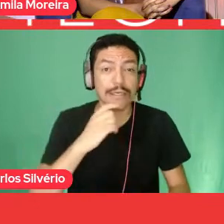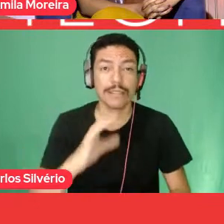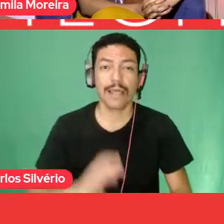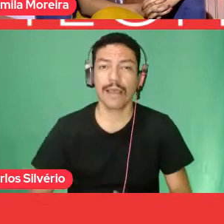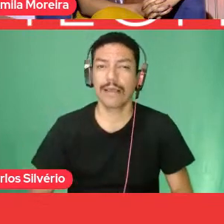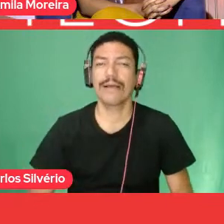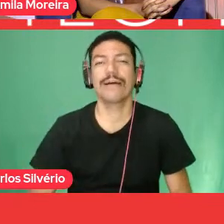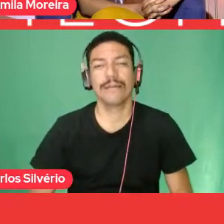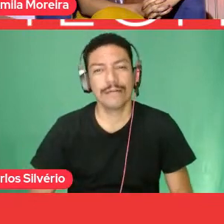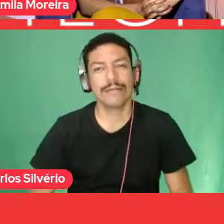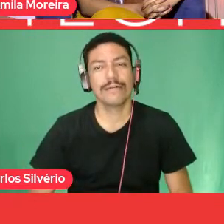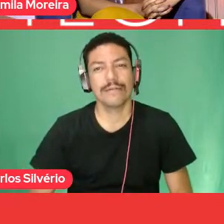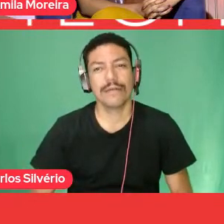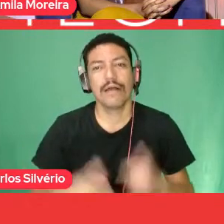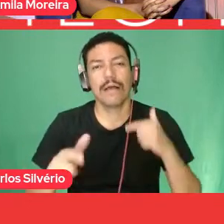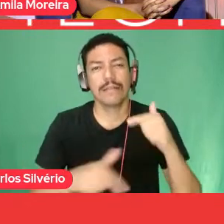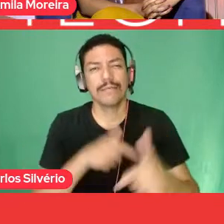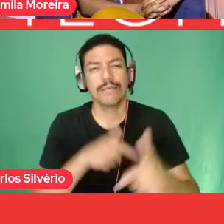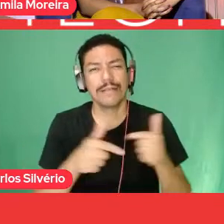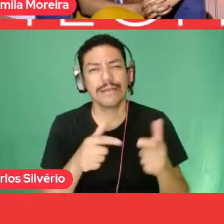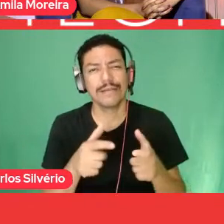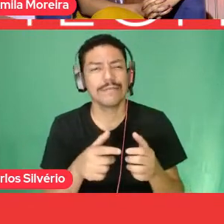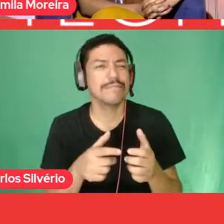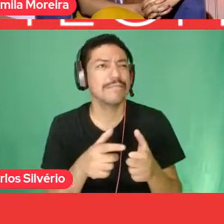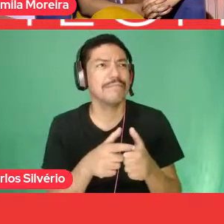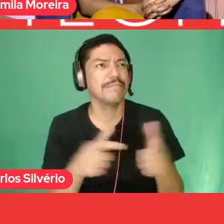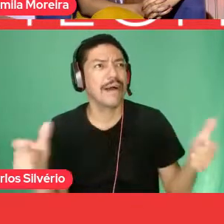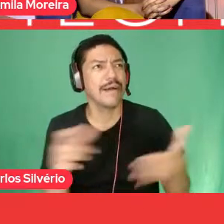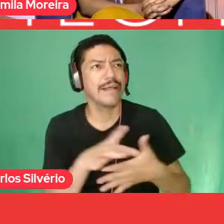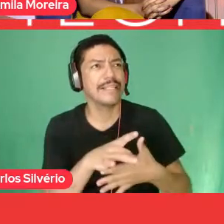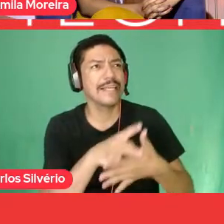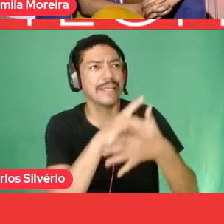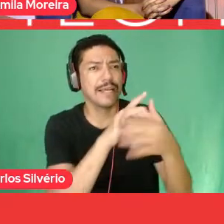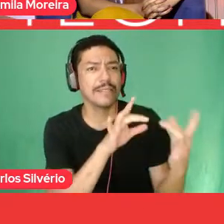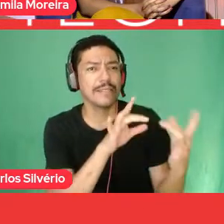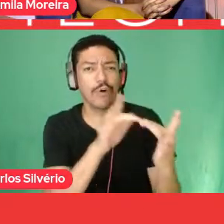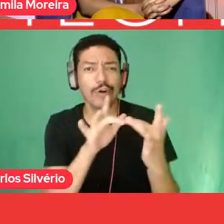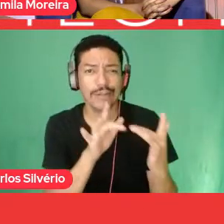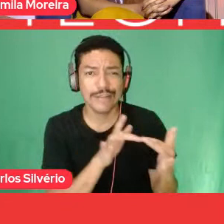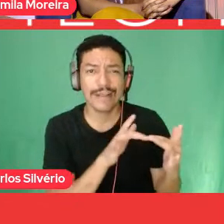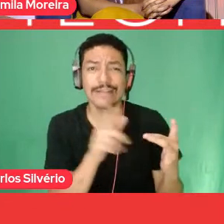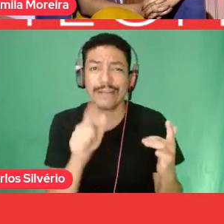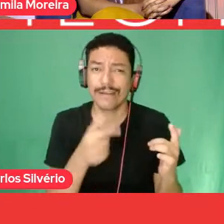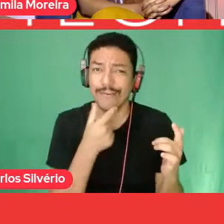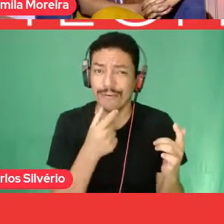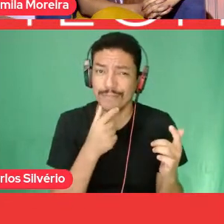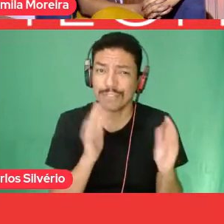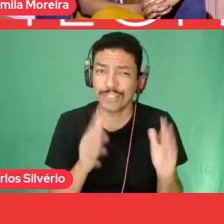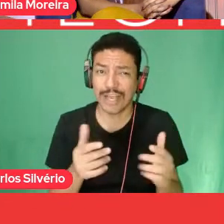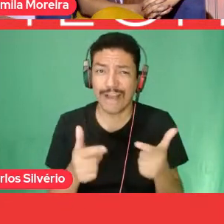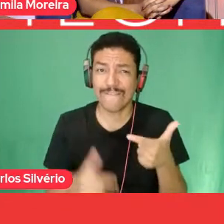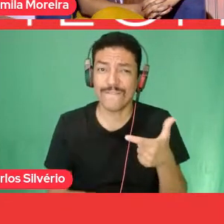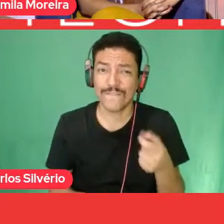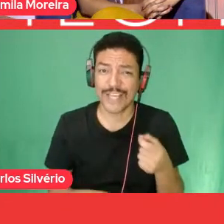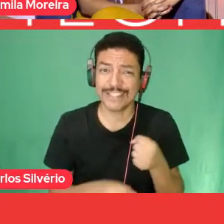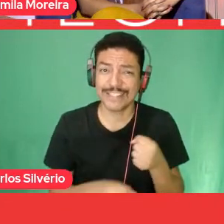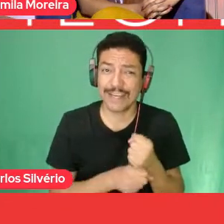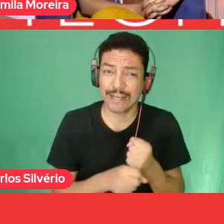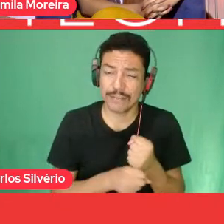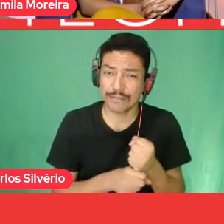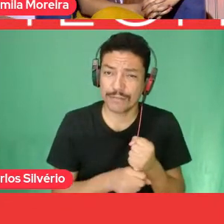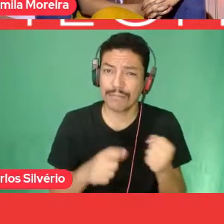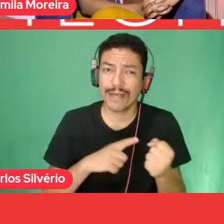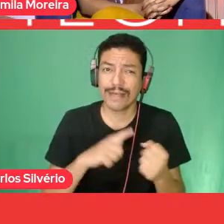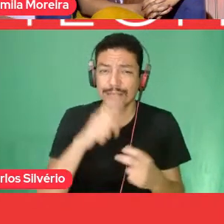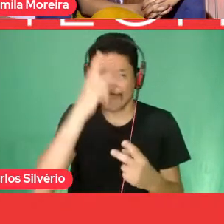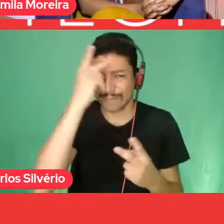trabalhei majoritariamente, né, com lideranças masculinas ao longo desses 20 anos, mas eu não posso deixar de destacar dois